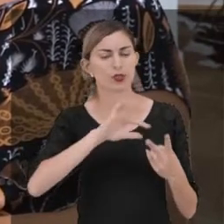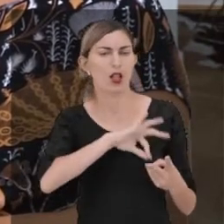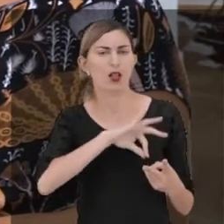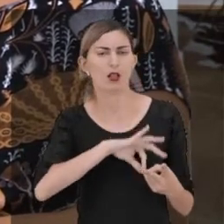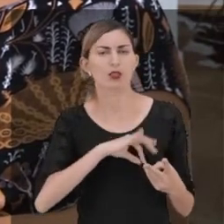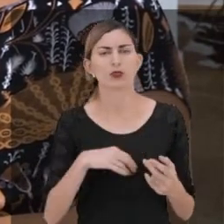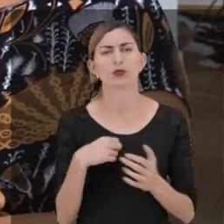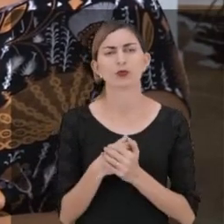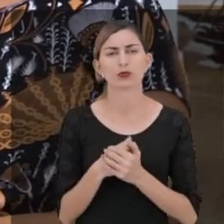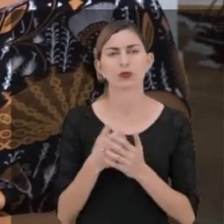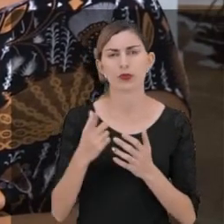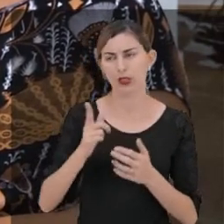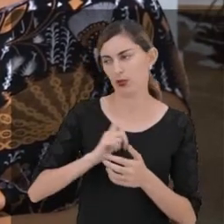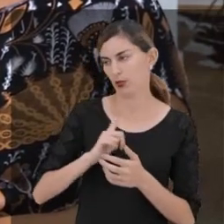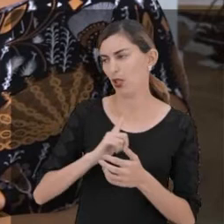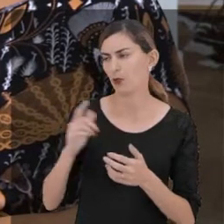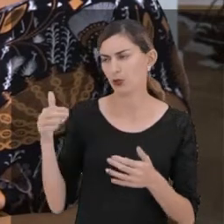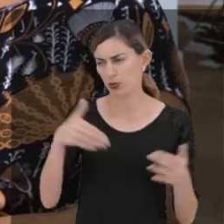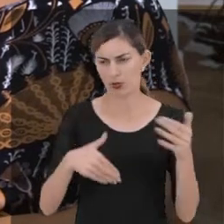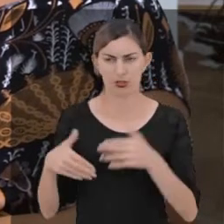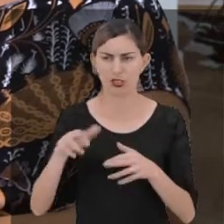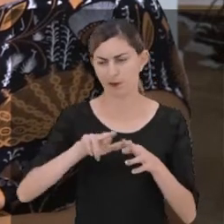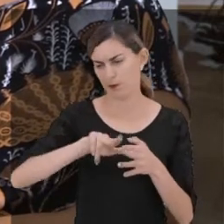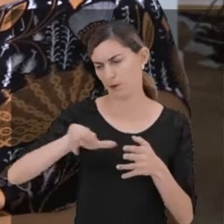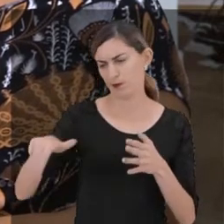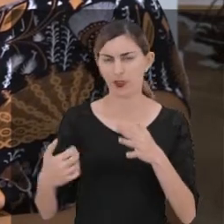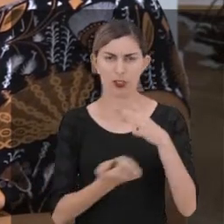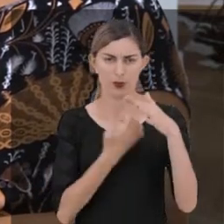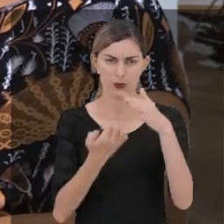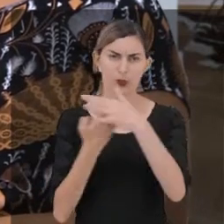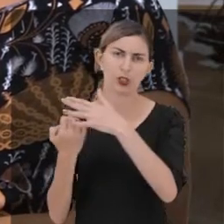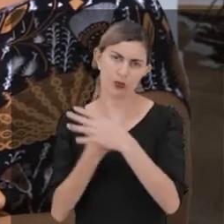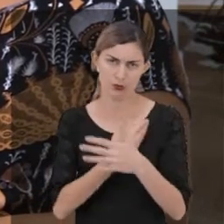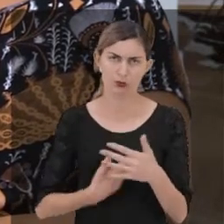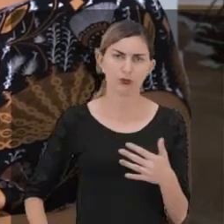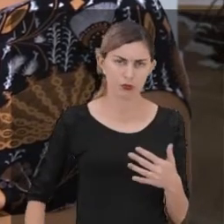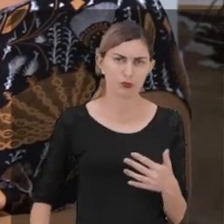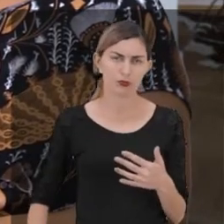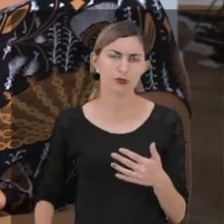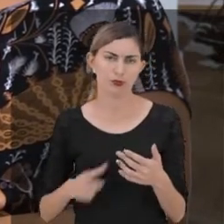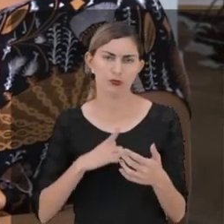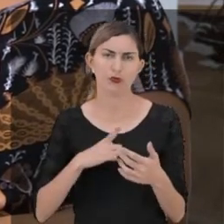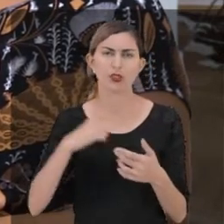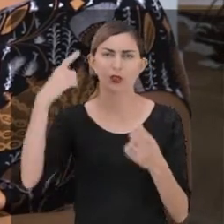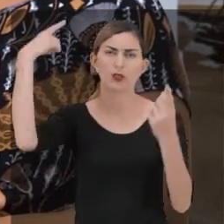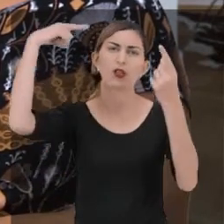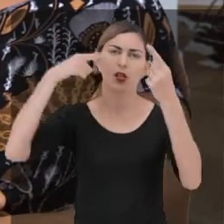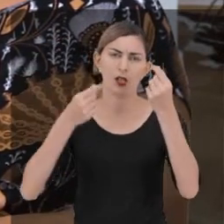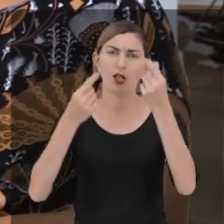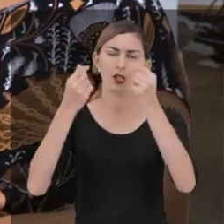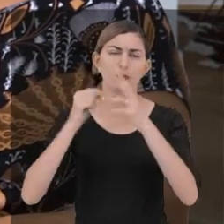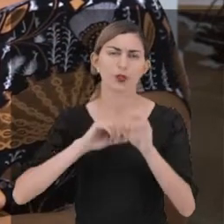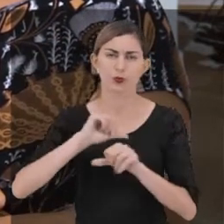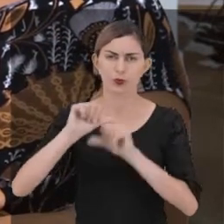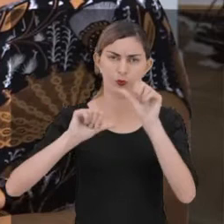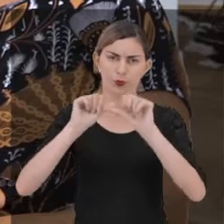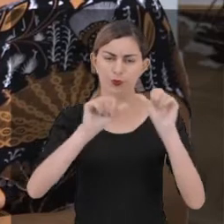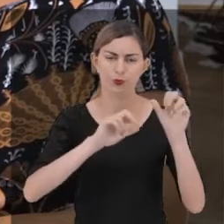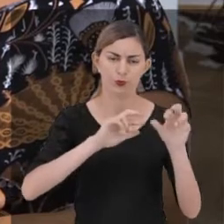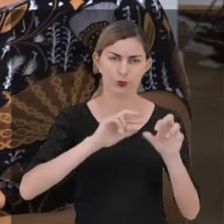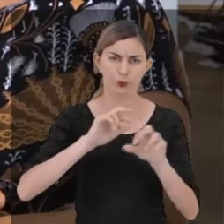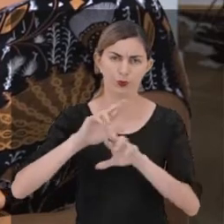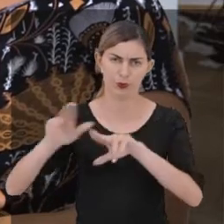Olha, nós temos acesso a várias empresas públicas e de capital misto que